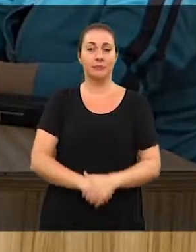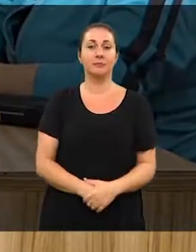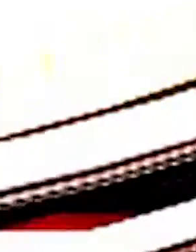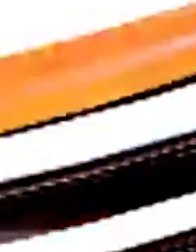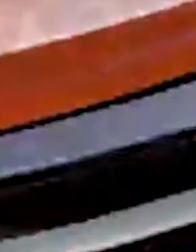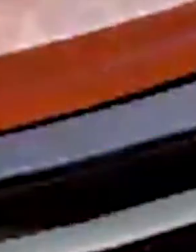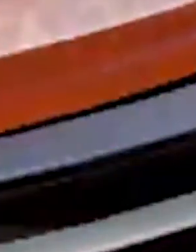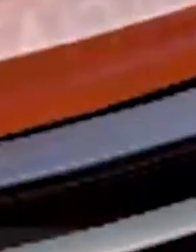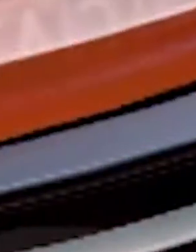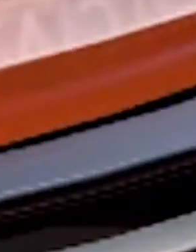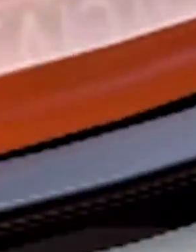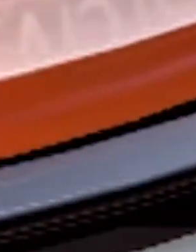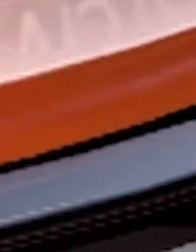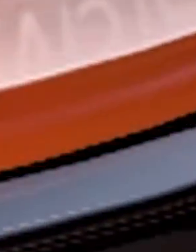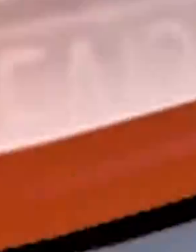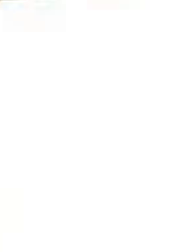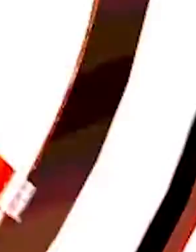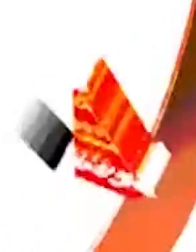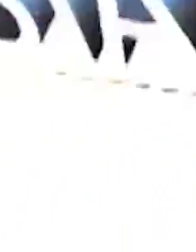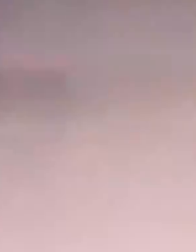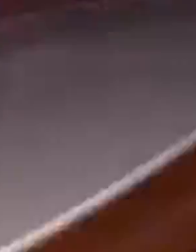Educação.